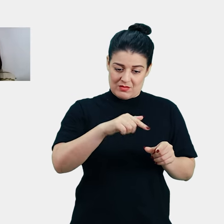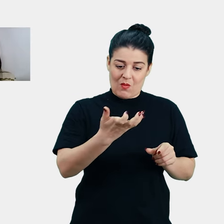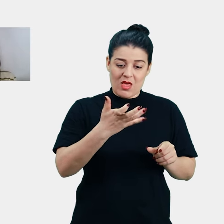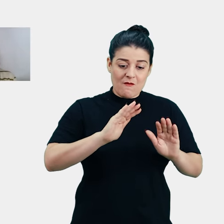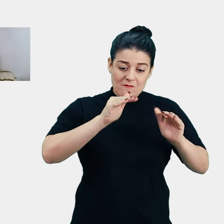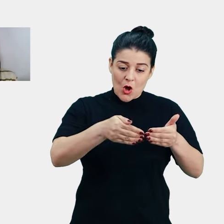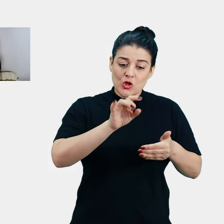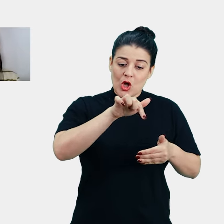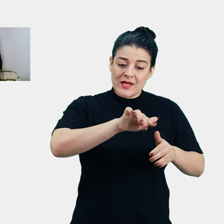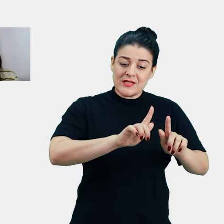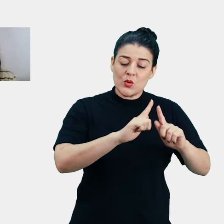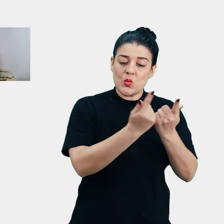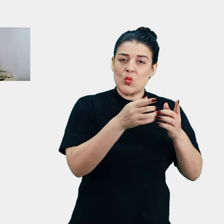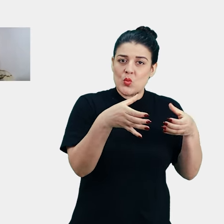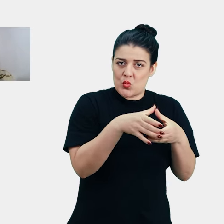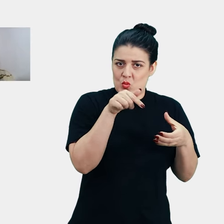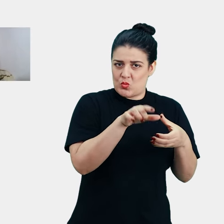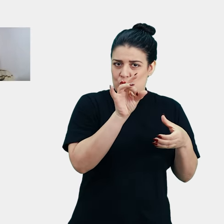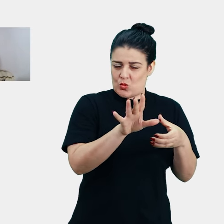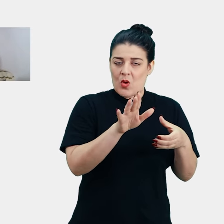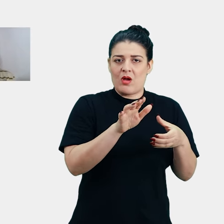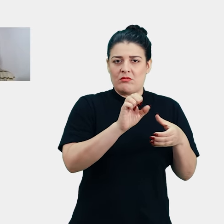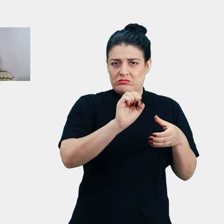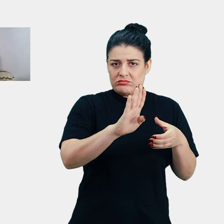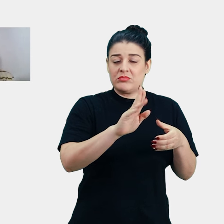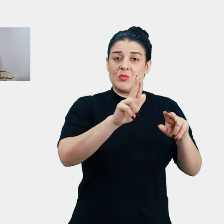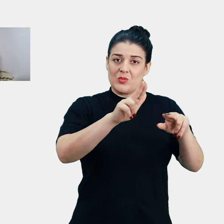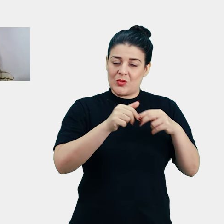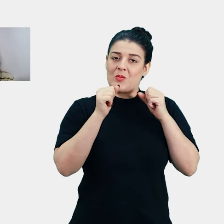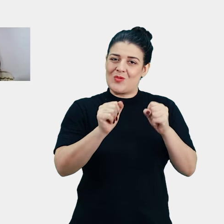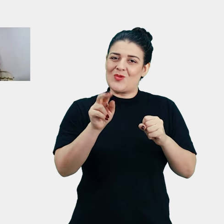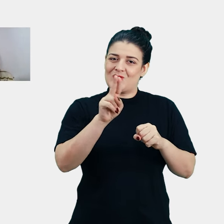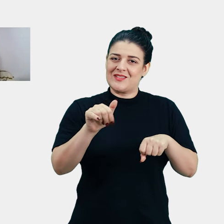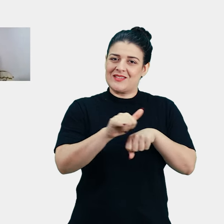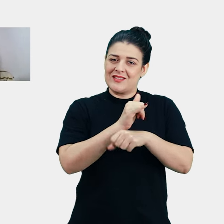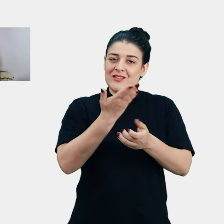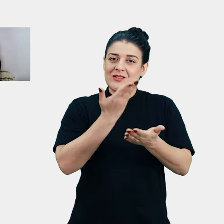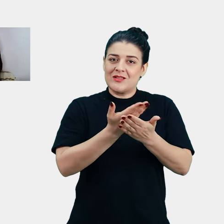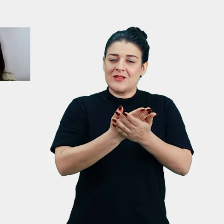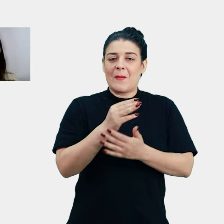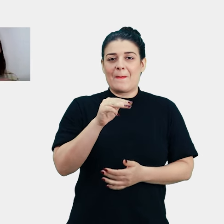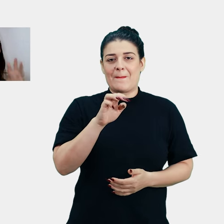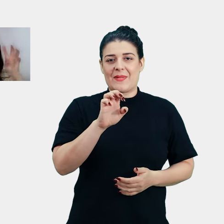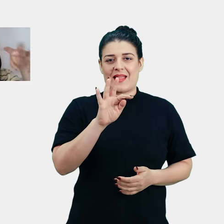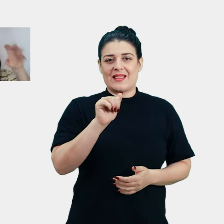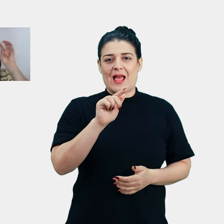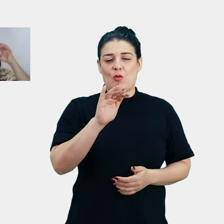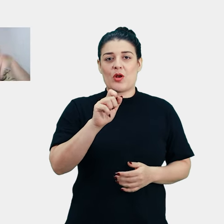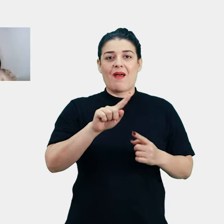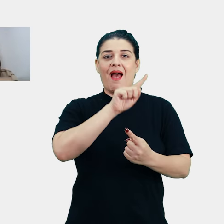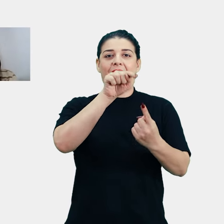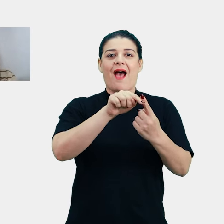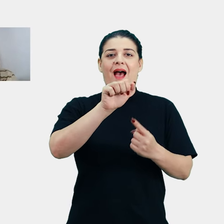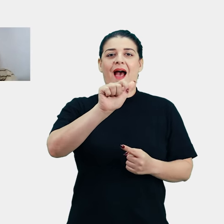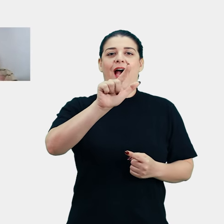quero focar só nesse grupo de substâncias. Então, para isso, a gente pode desenvolver um estudo metabolômico alvo. Alvo, ele já